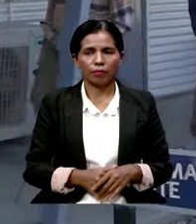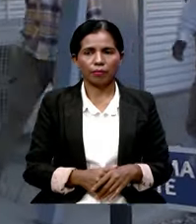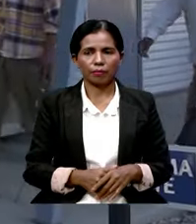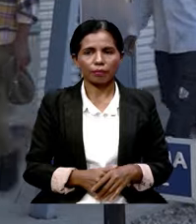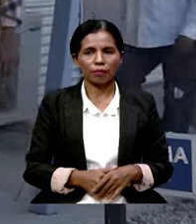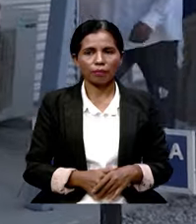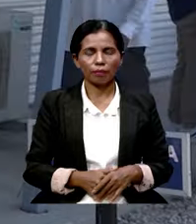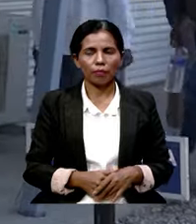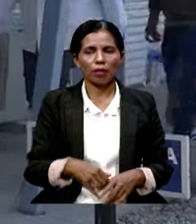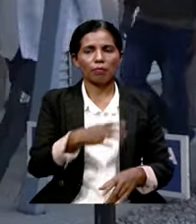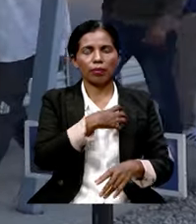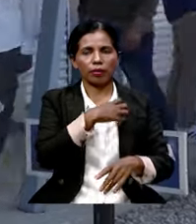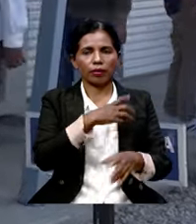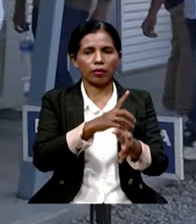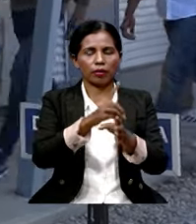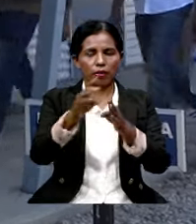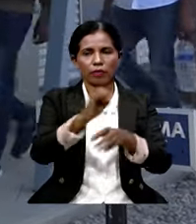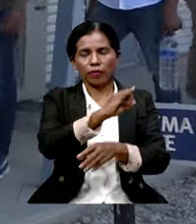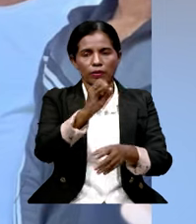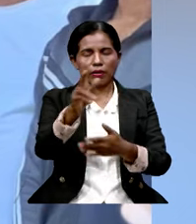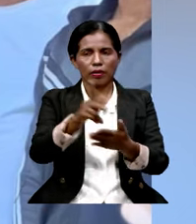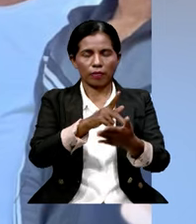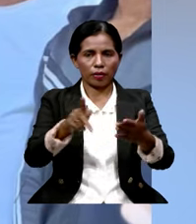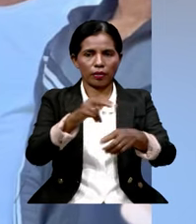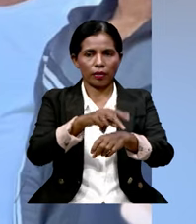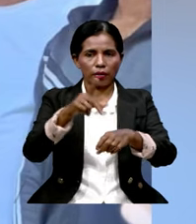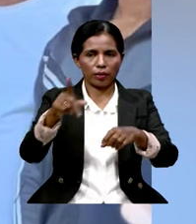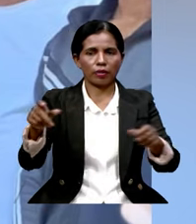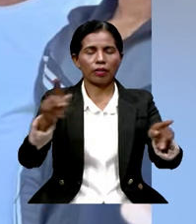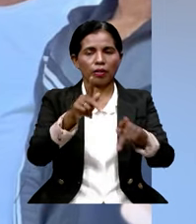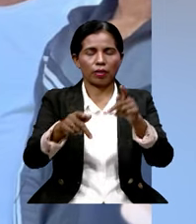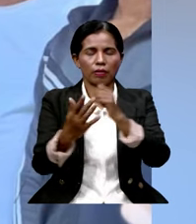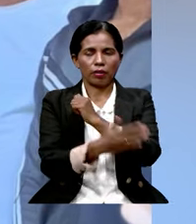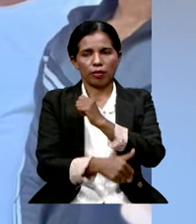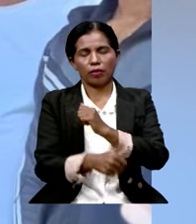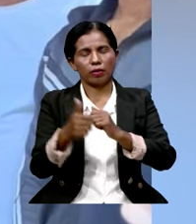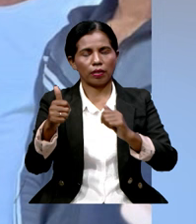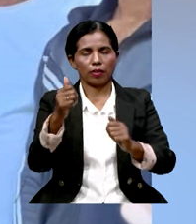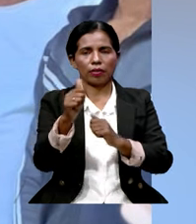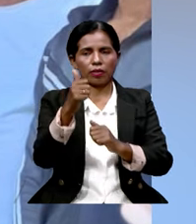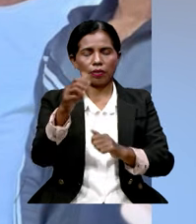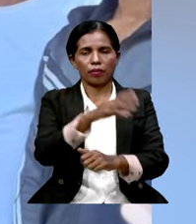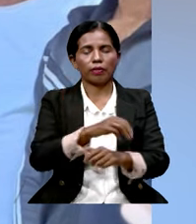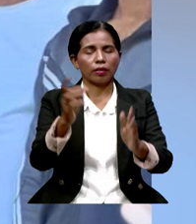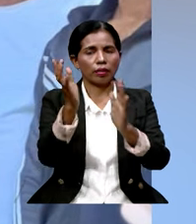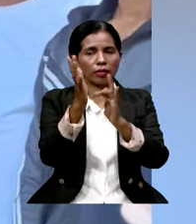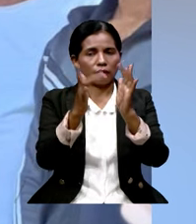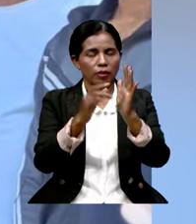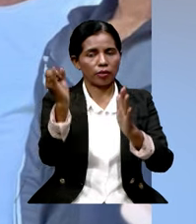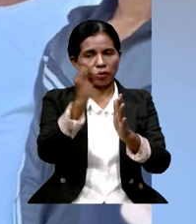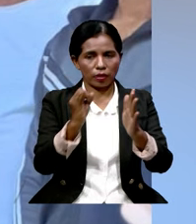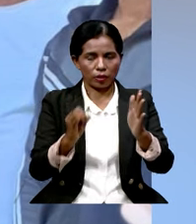Foi na Lesne, Polícia Departamento de Investigação Criminal Nacional assegura cidadão estrangeiro Nainsa Nulu e a área Cristo Rei, também cidadão